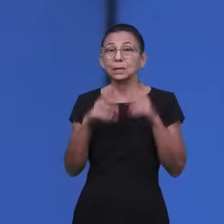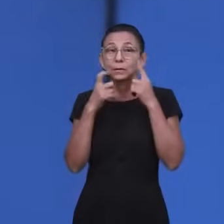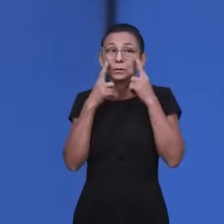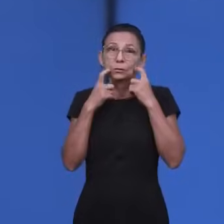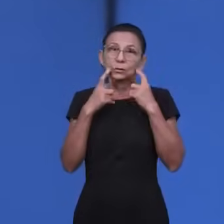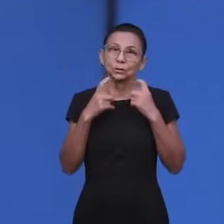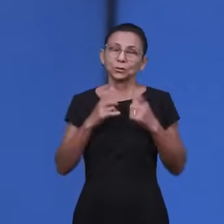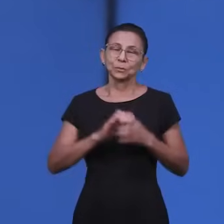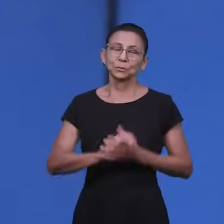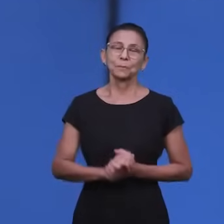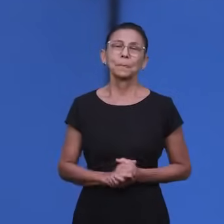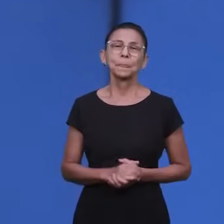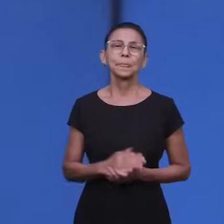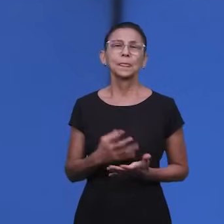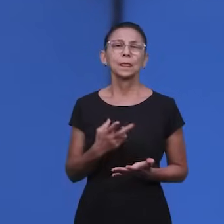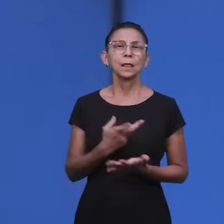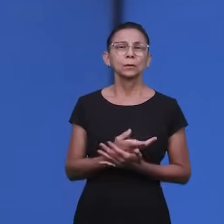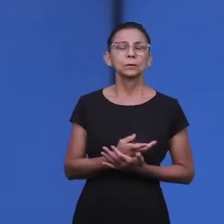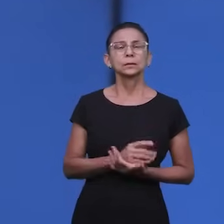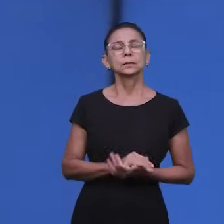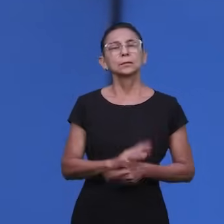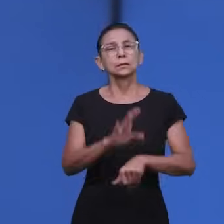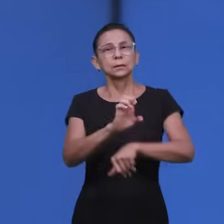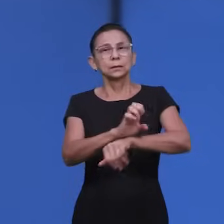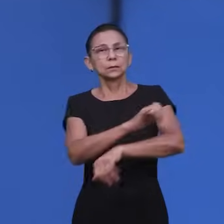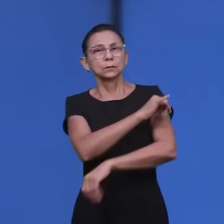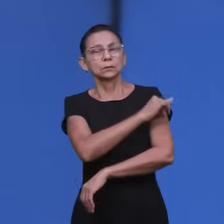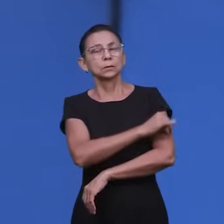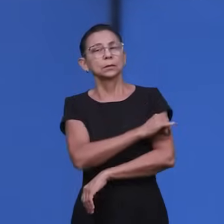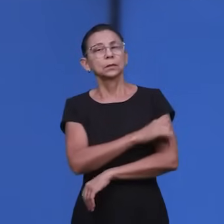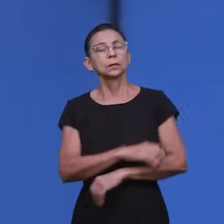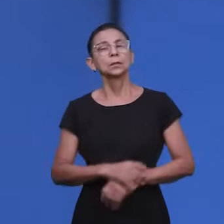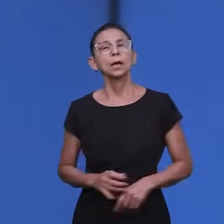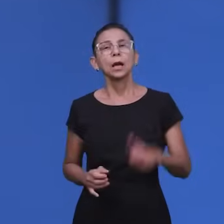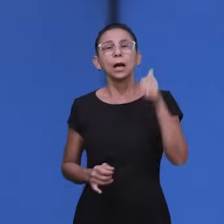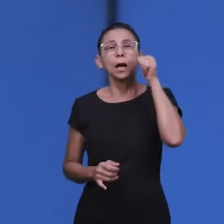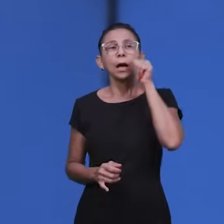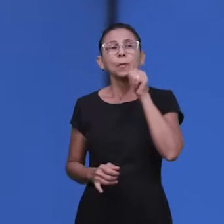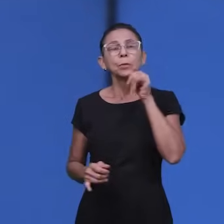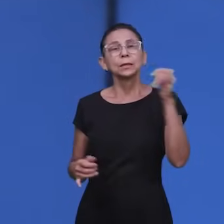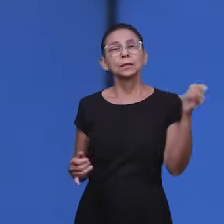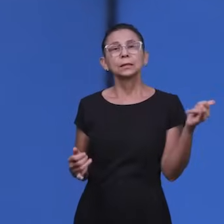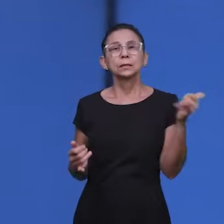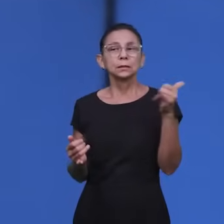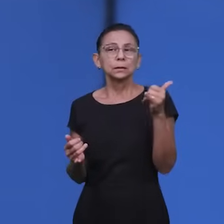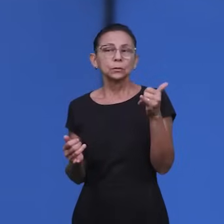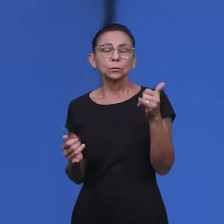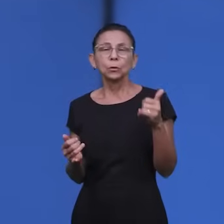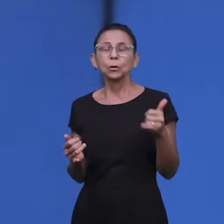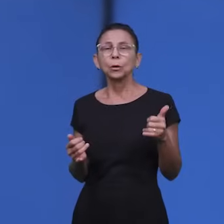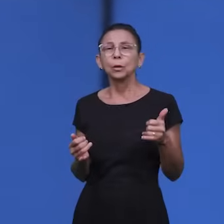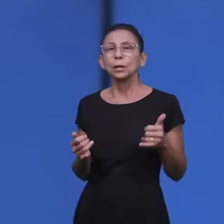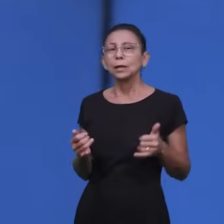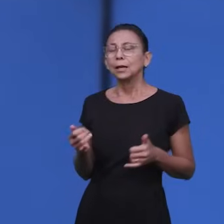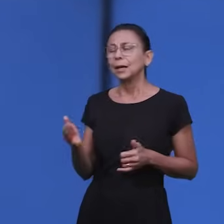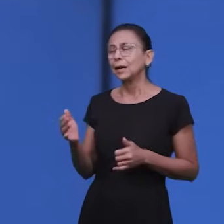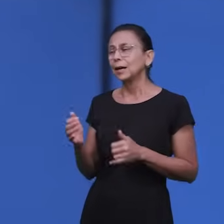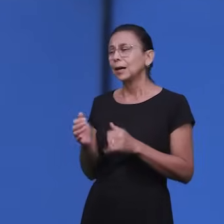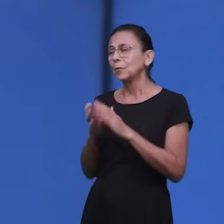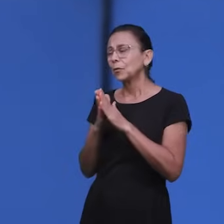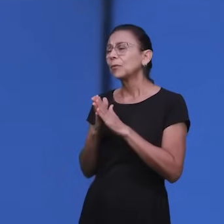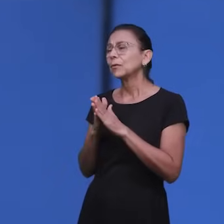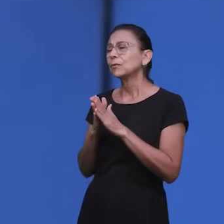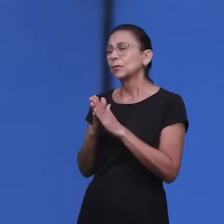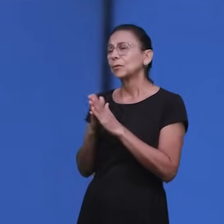senhora, bem no início, uma senhora ligou do Rio, do estado do Rio, ligou e ela